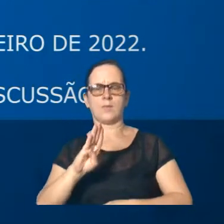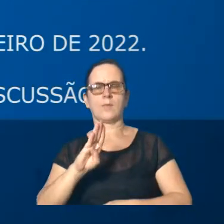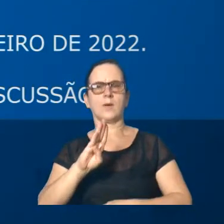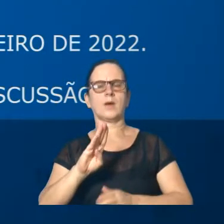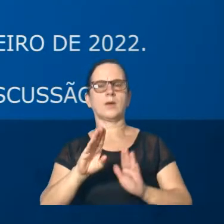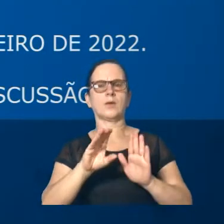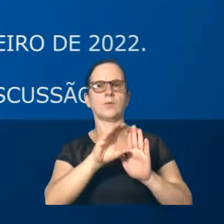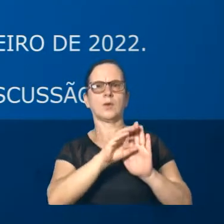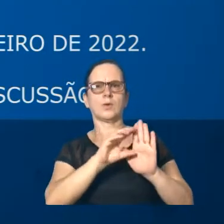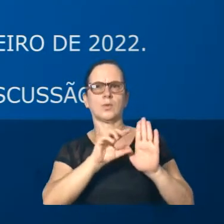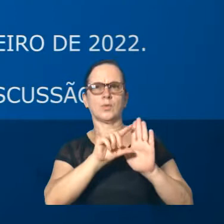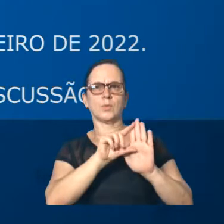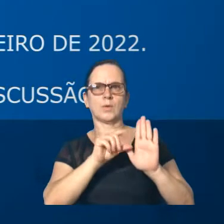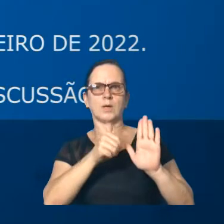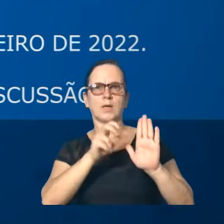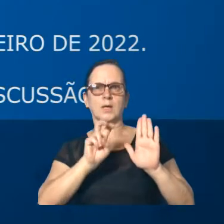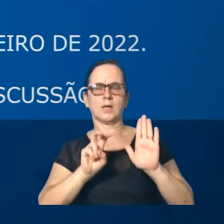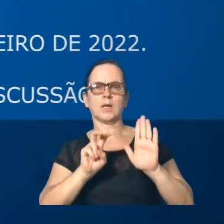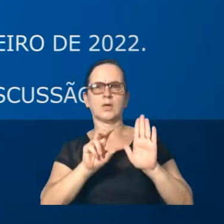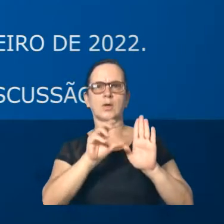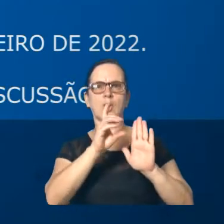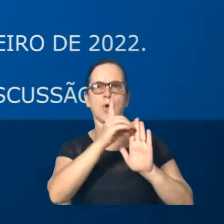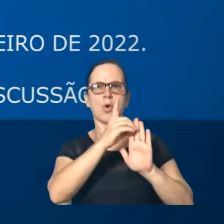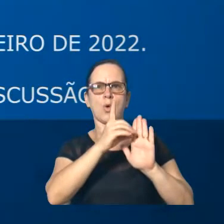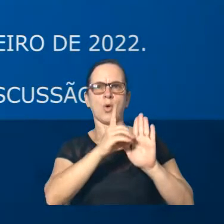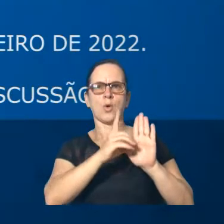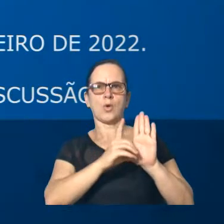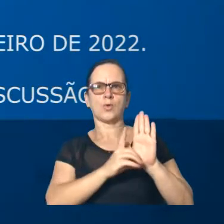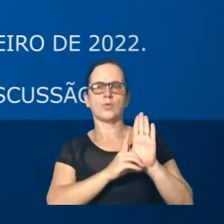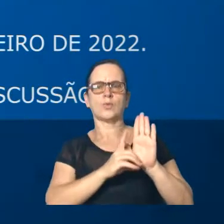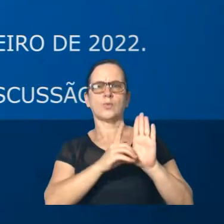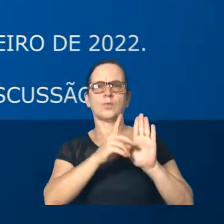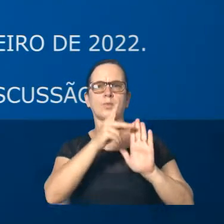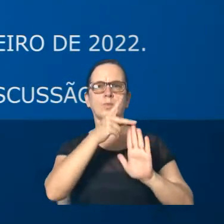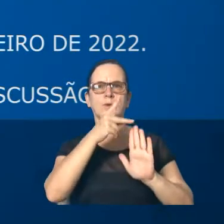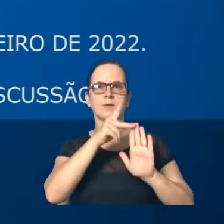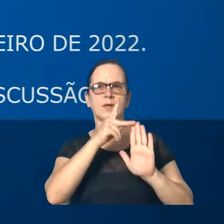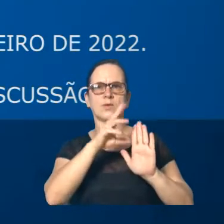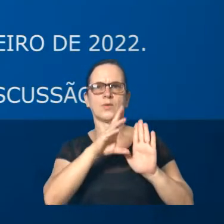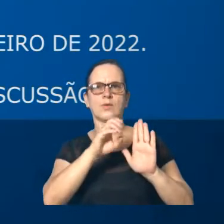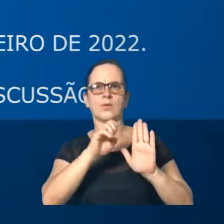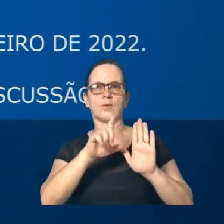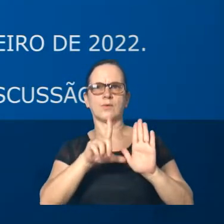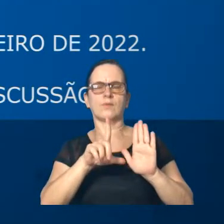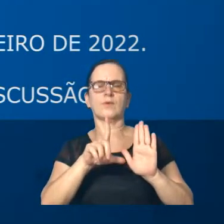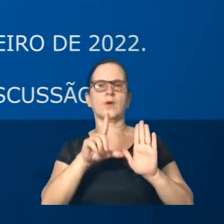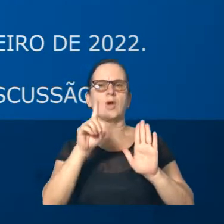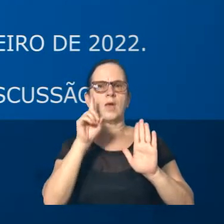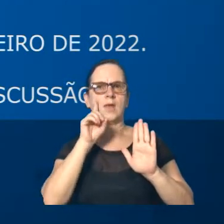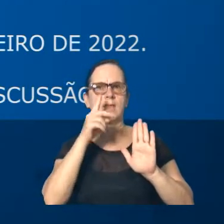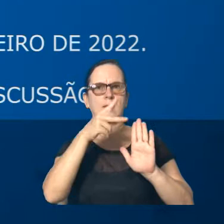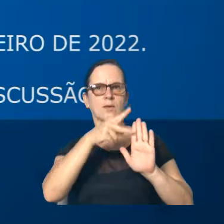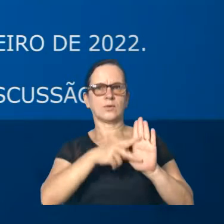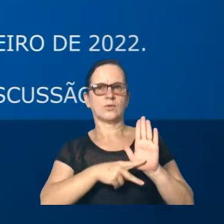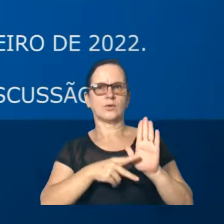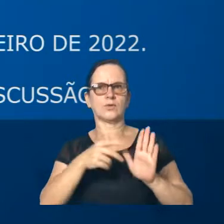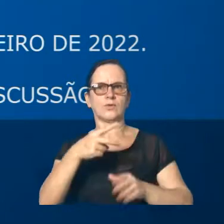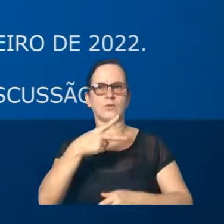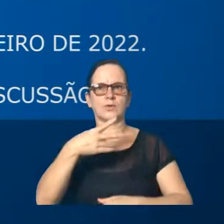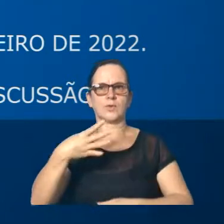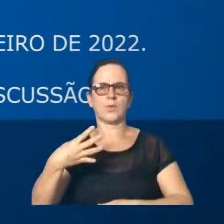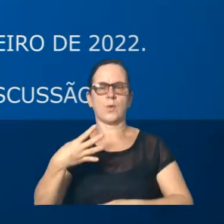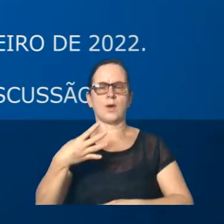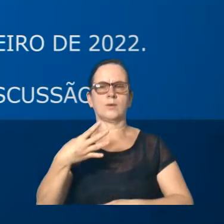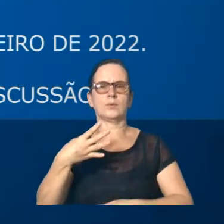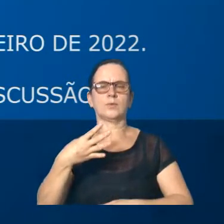13.105/2015, Código de Processo Civil, e da outras providências. A data é do dia 24 de janeiro